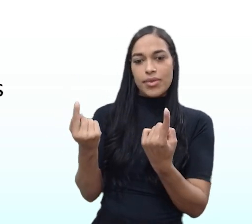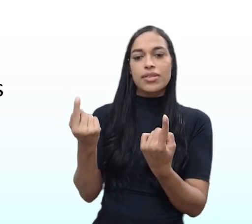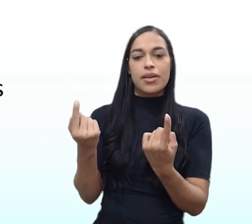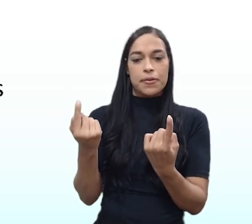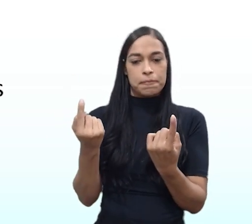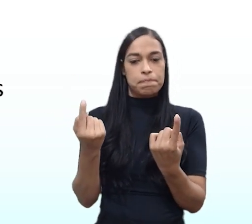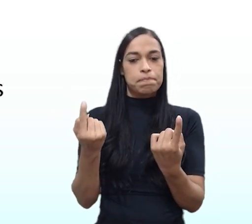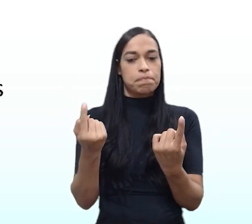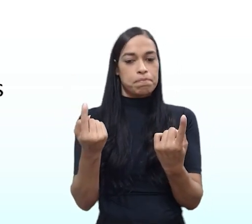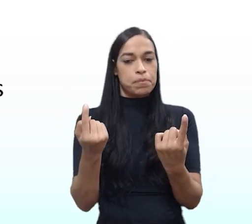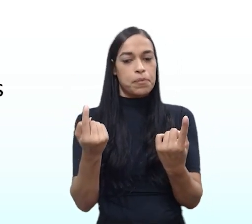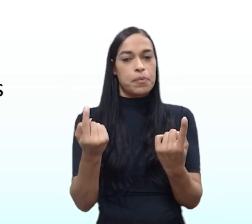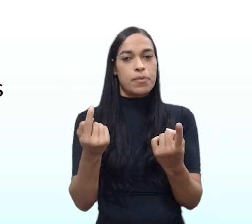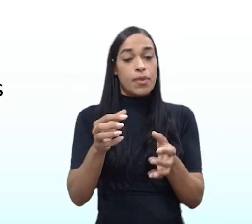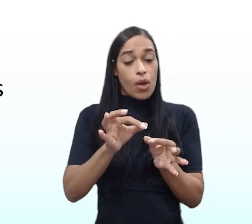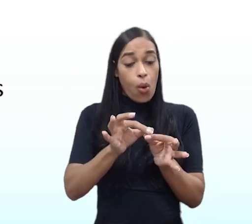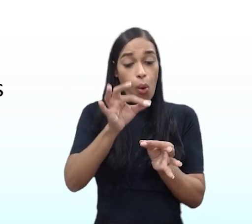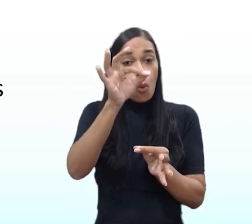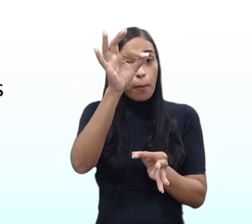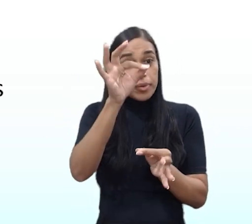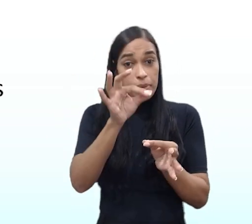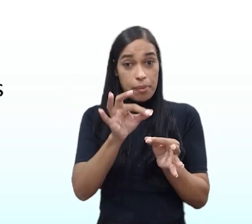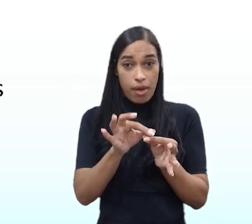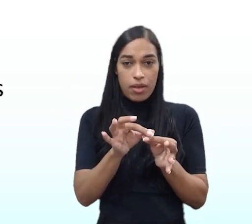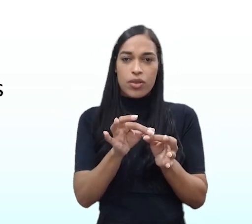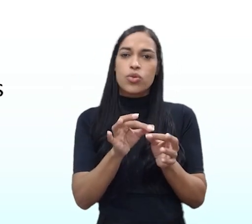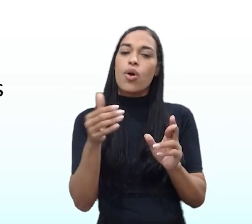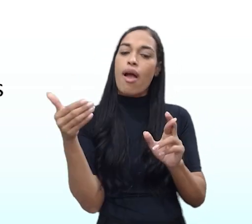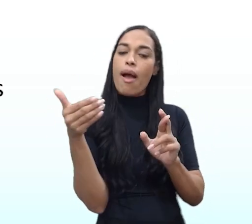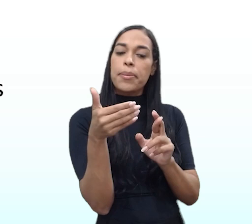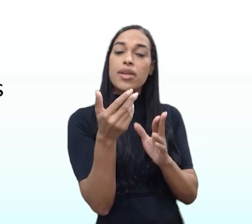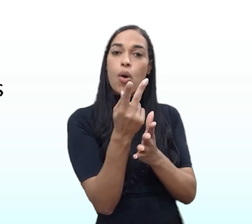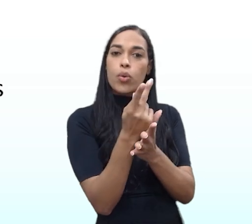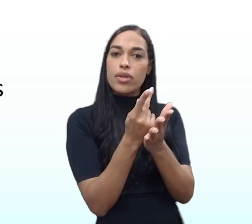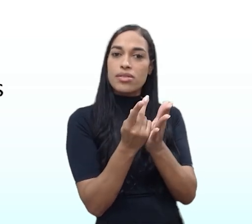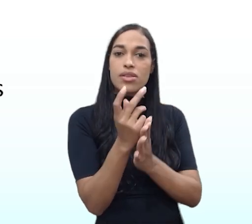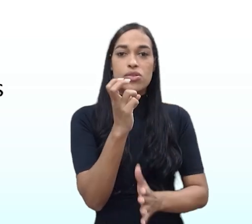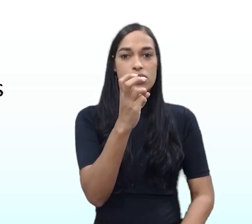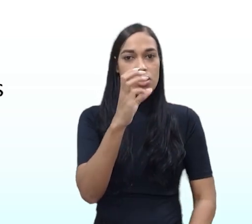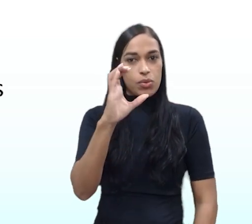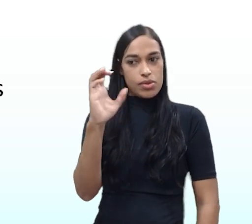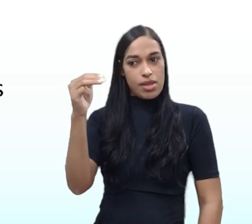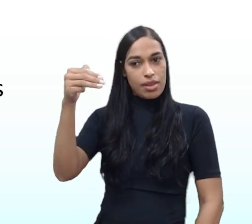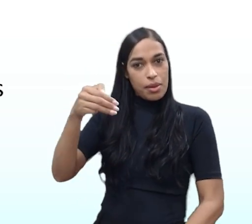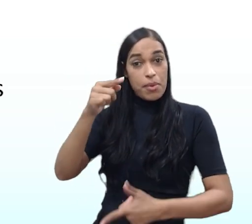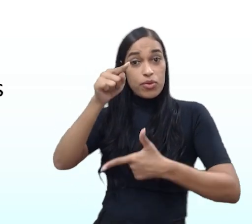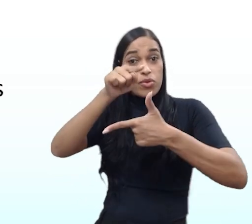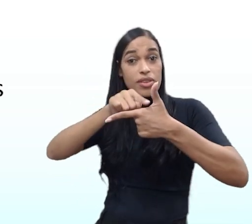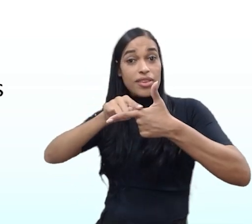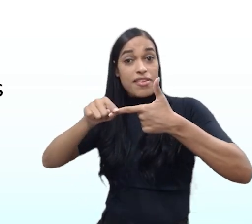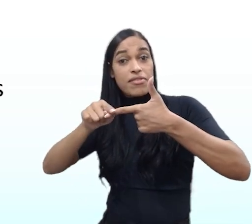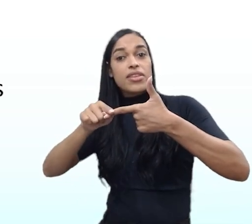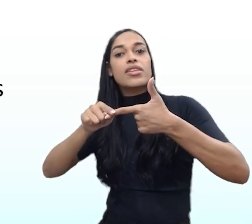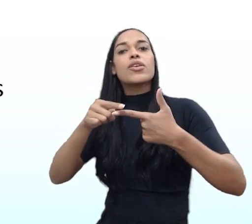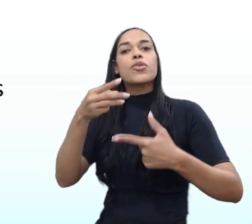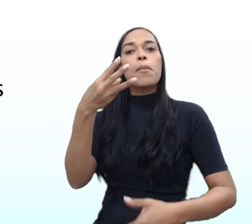comparação. Então, o comprimento representado, ou seja, o desenho, 5 centímetros, dividido por